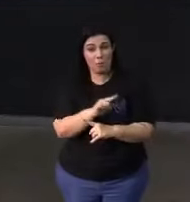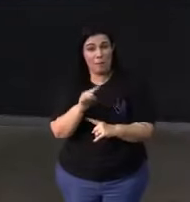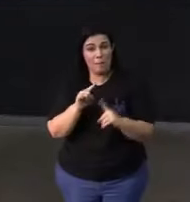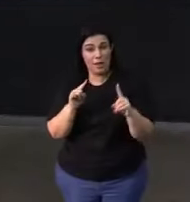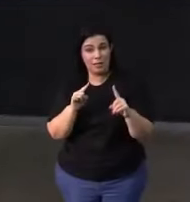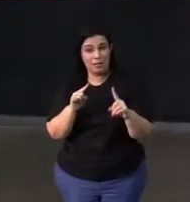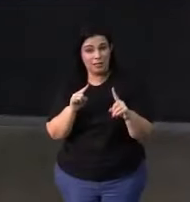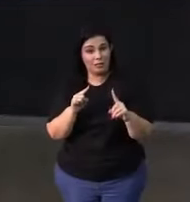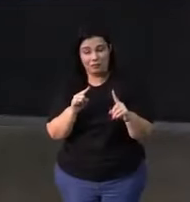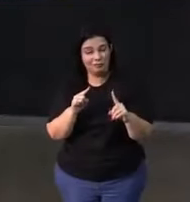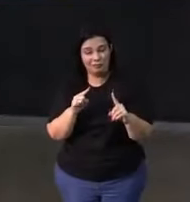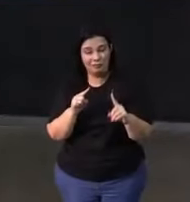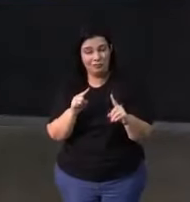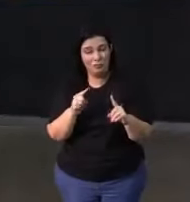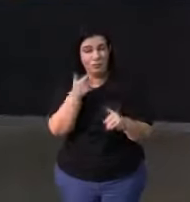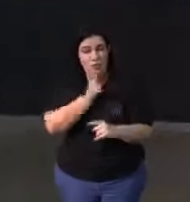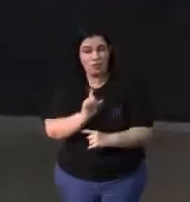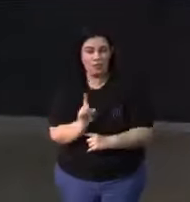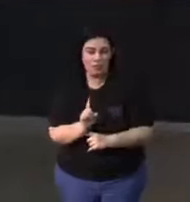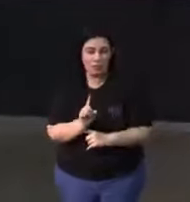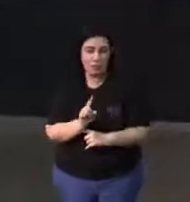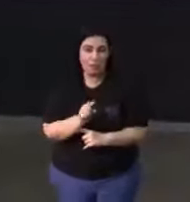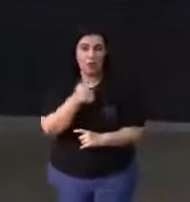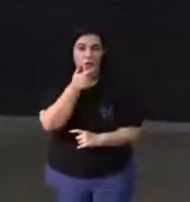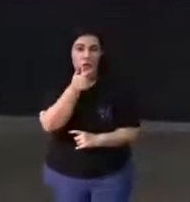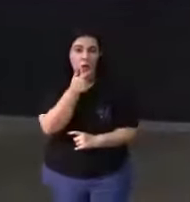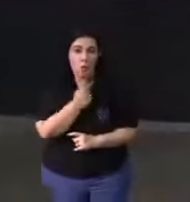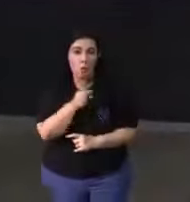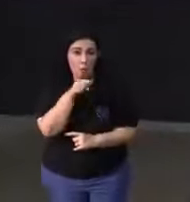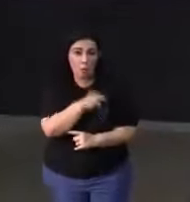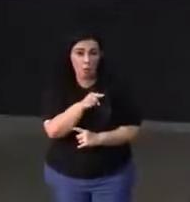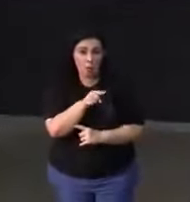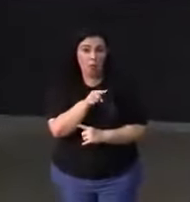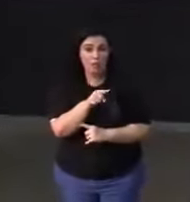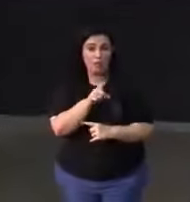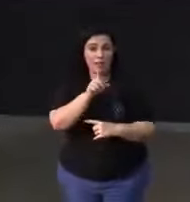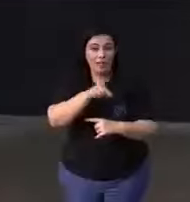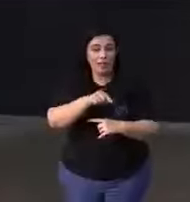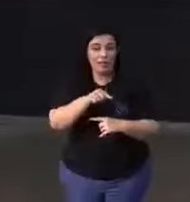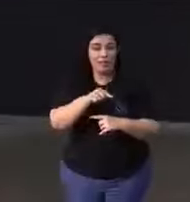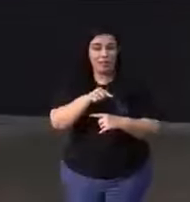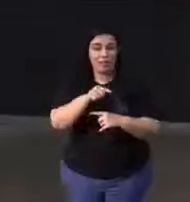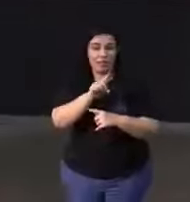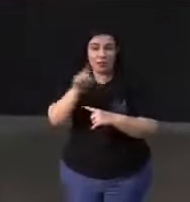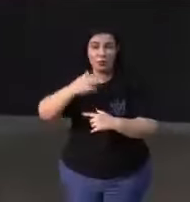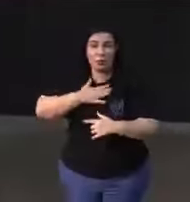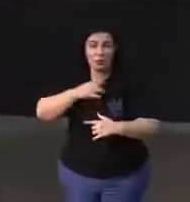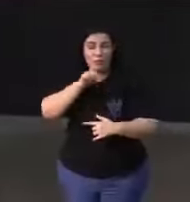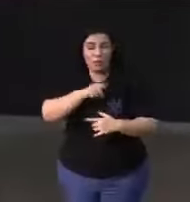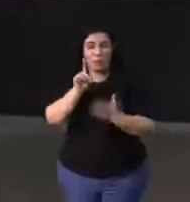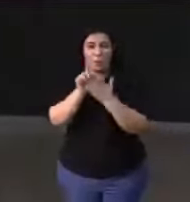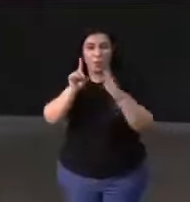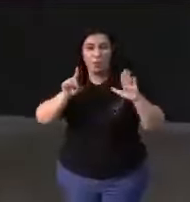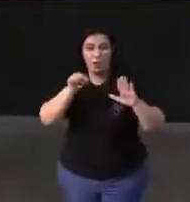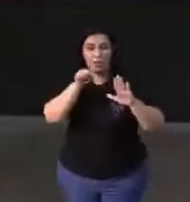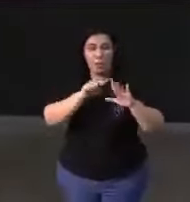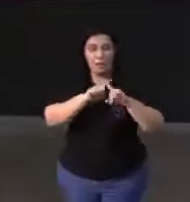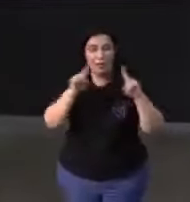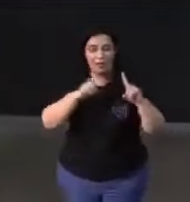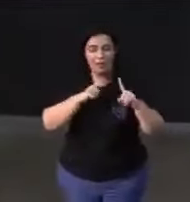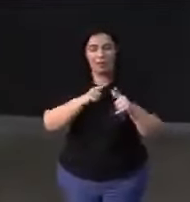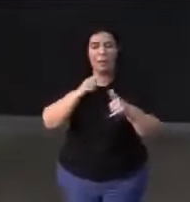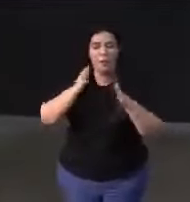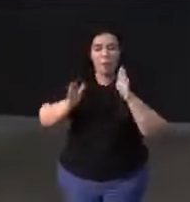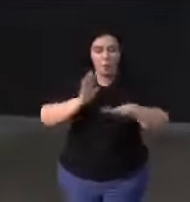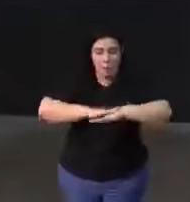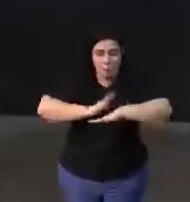tido sucesso. Ou seja, um homem segundo o coração de Deus é aquele que carrega uma promessa de Deus. Ele vai passar pelo vale,